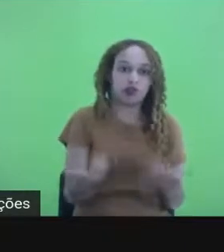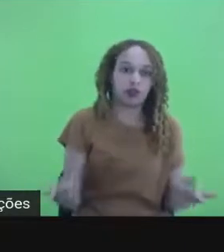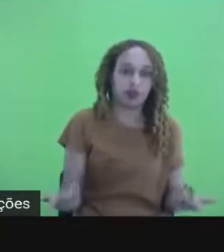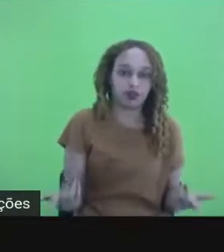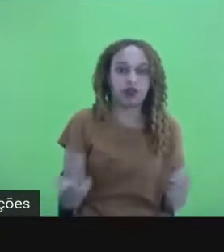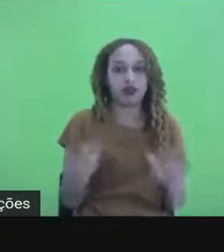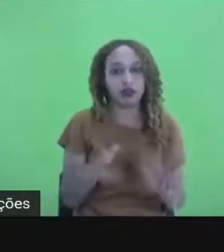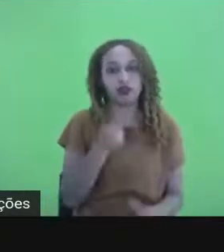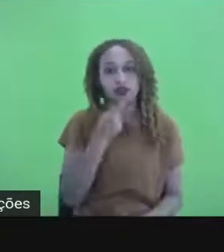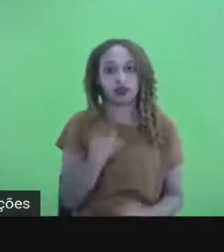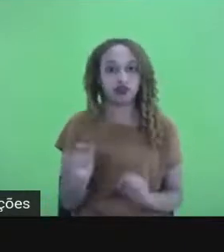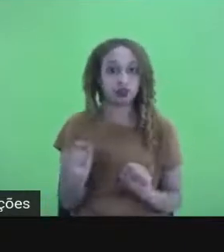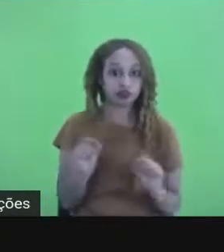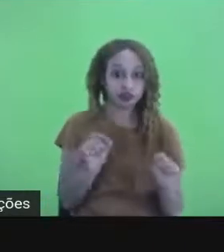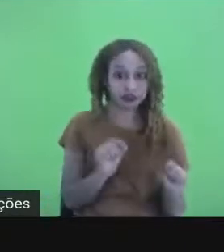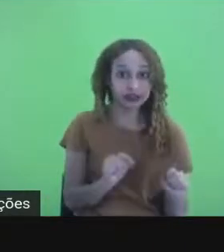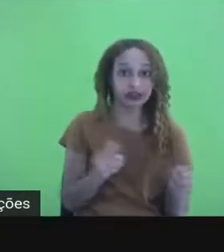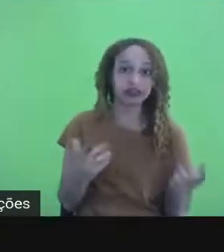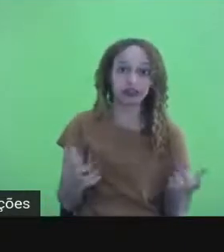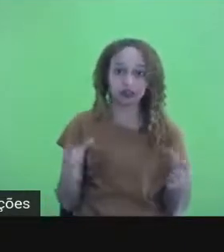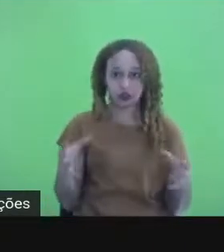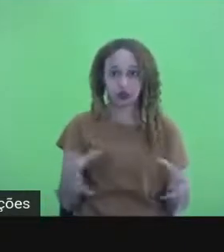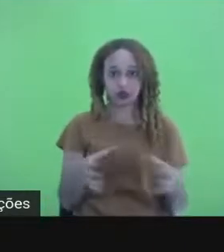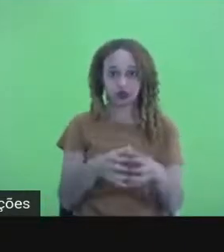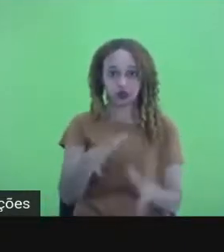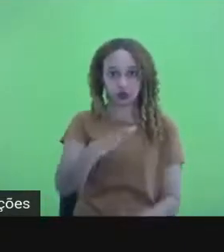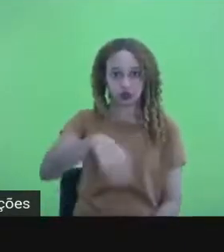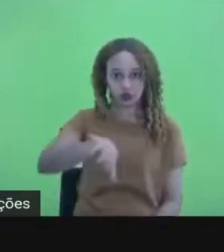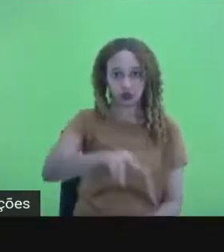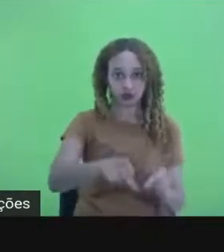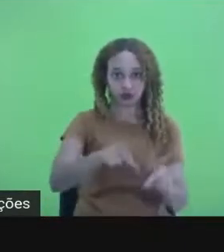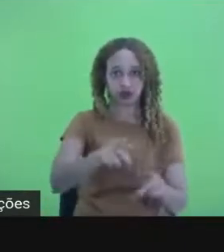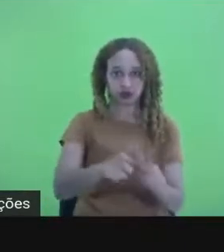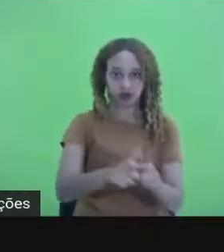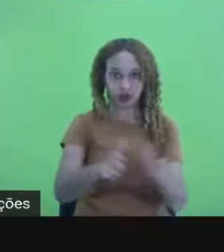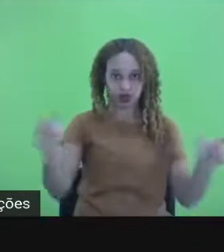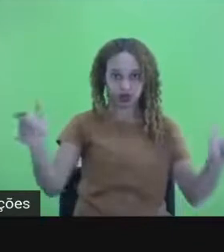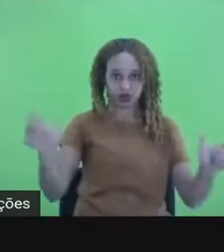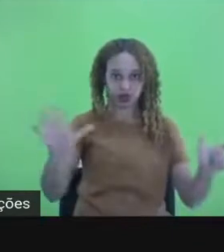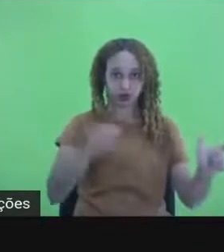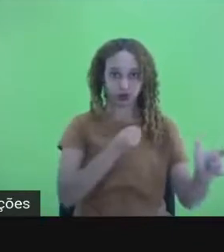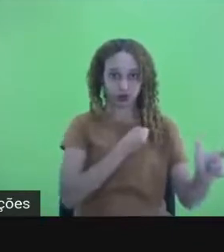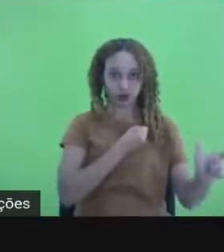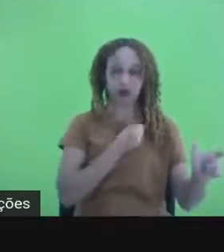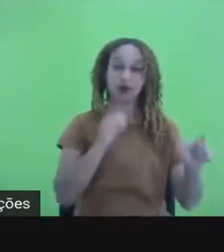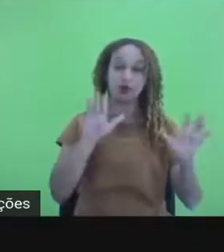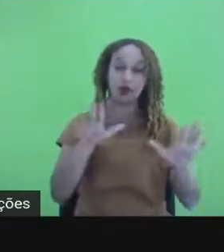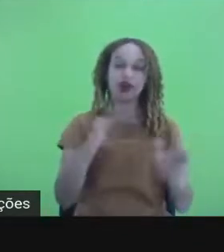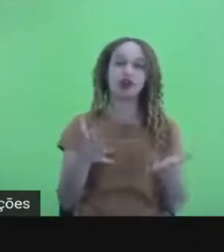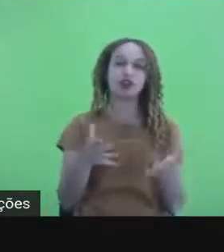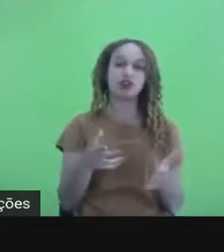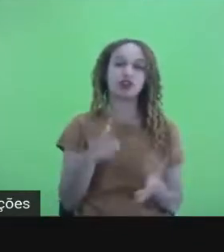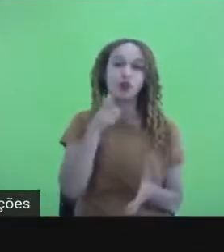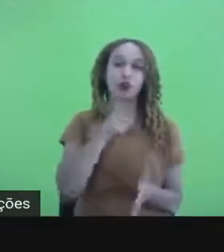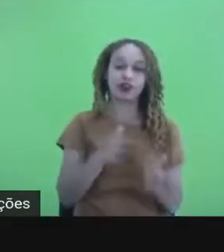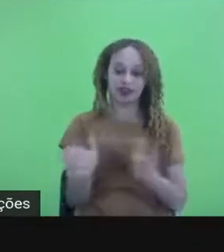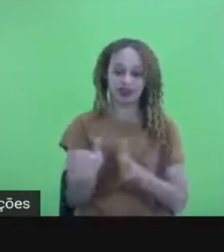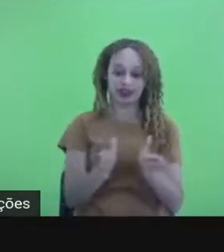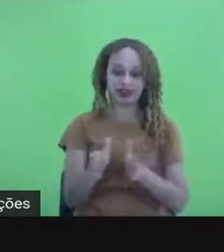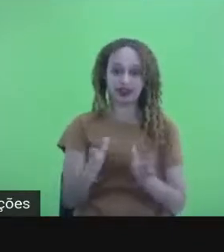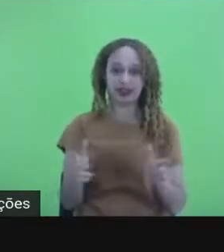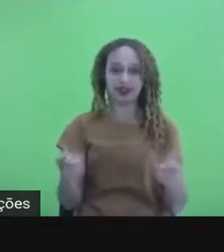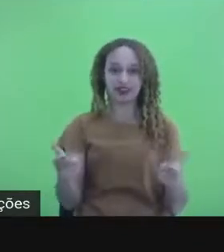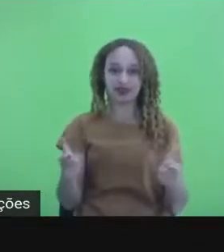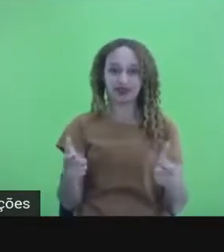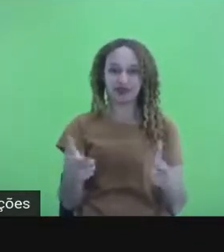isso. A gente está falando naquele contingente populacional que, embora seja o maior, é o menor em termos de condições, de acesso